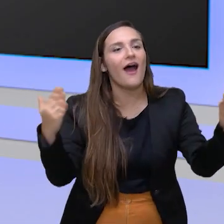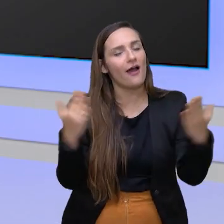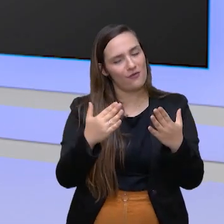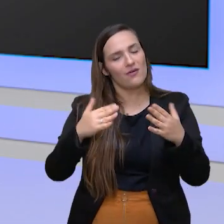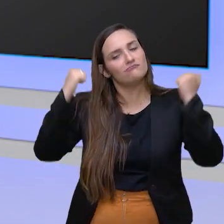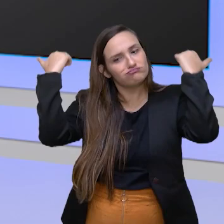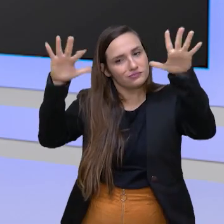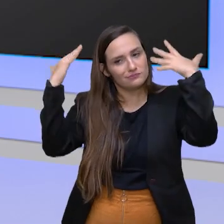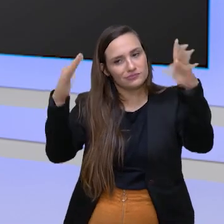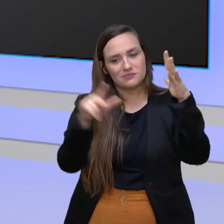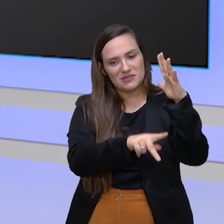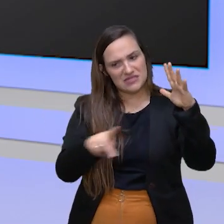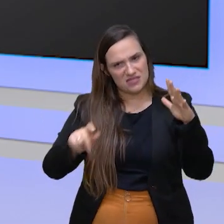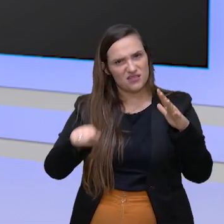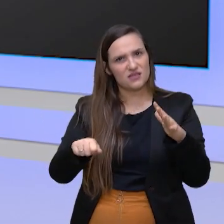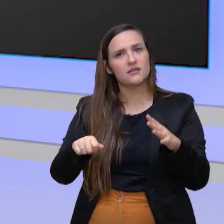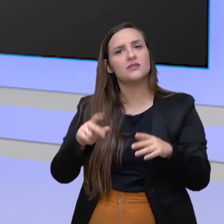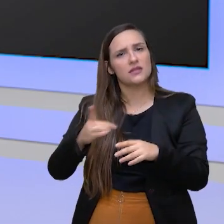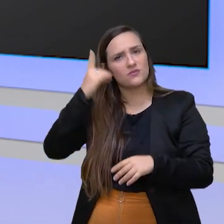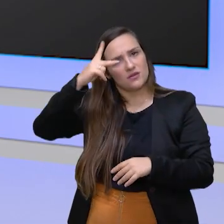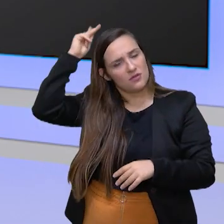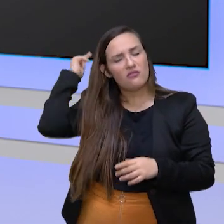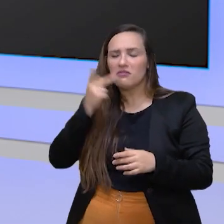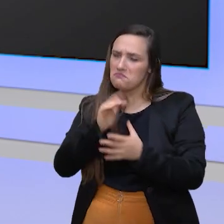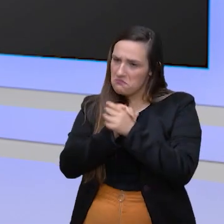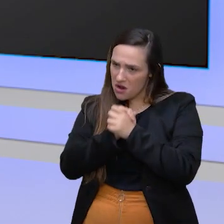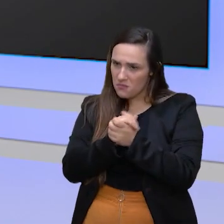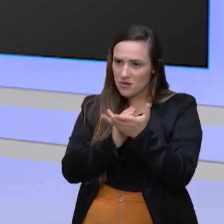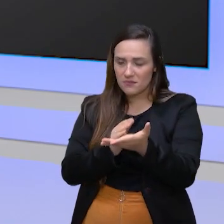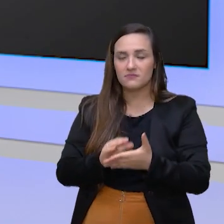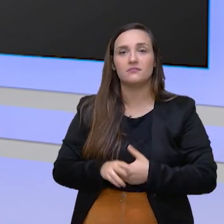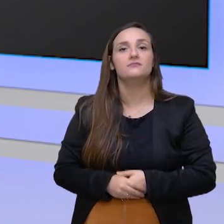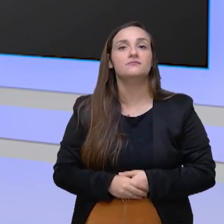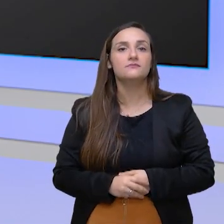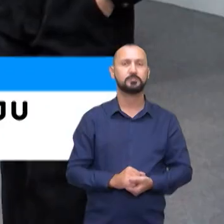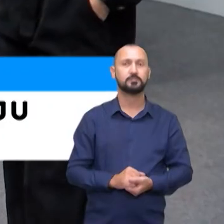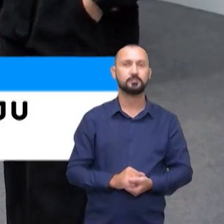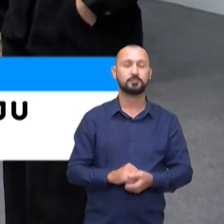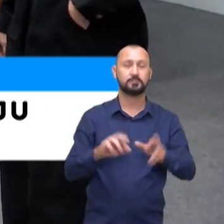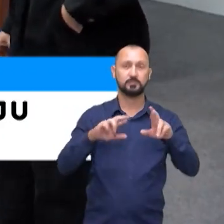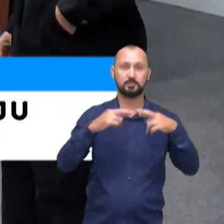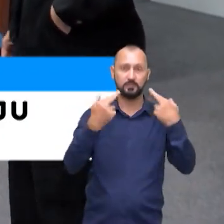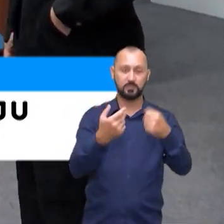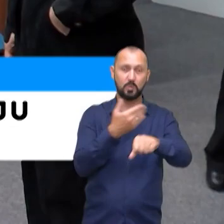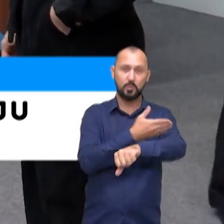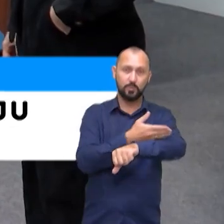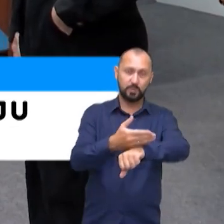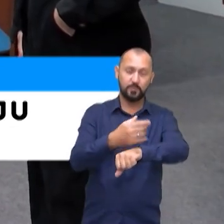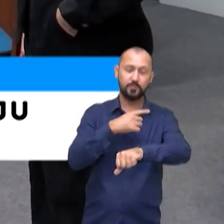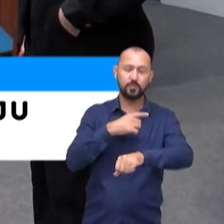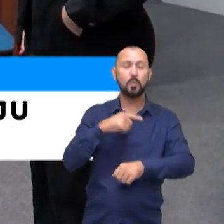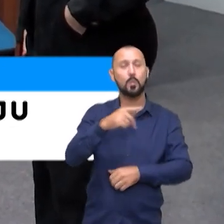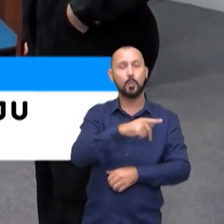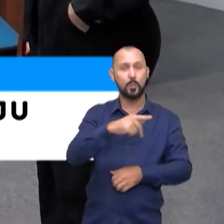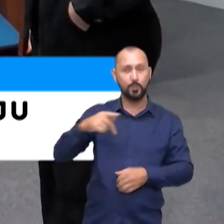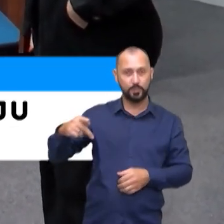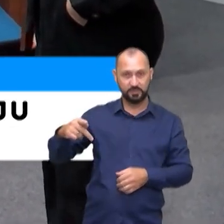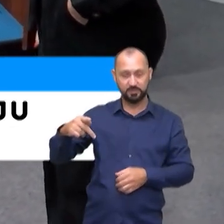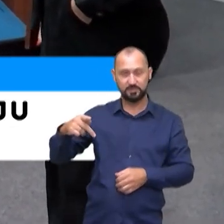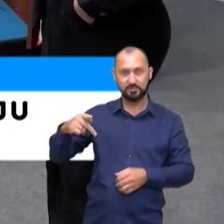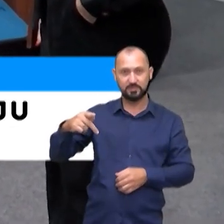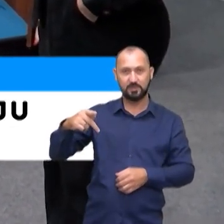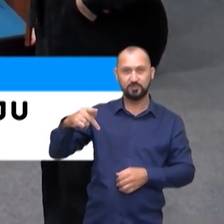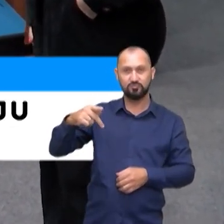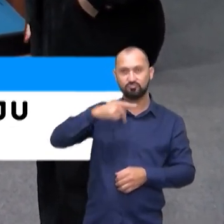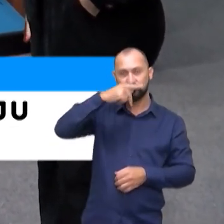de congratulação do presidente da Casa de Leis, deputado Paulo Correia. Durante a sessão plenária, o presidente do Legislativo